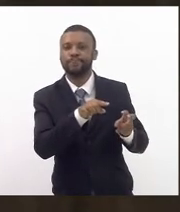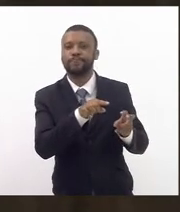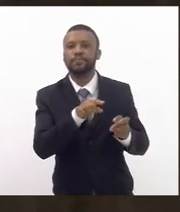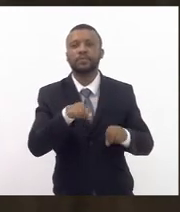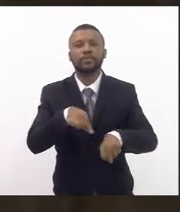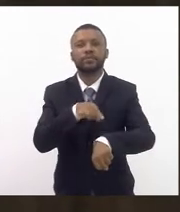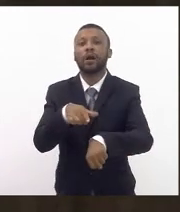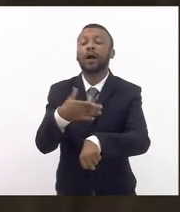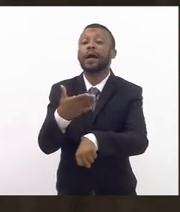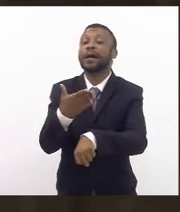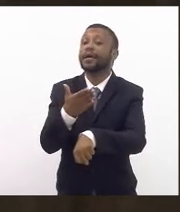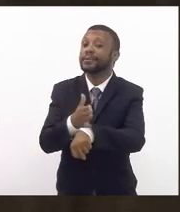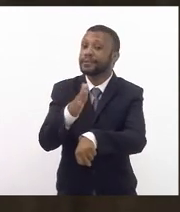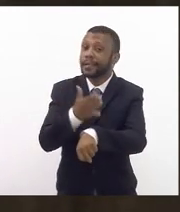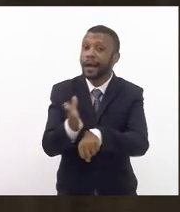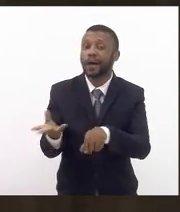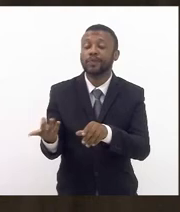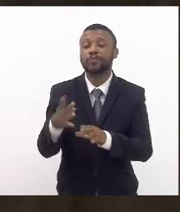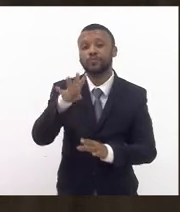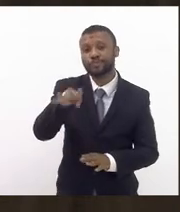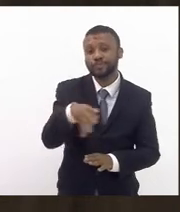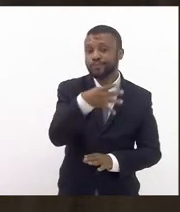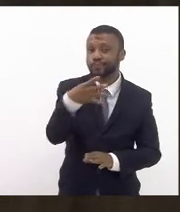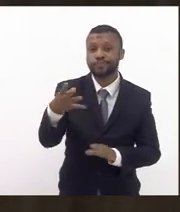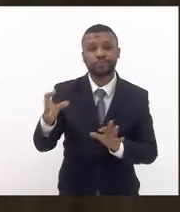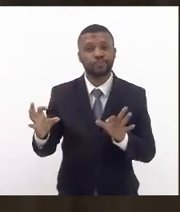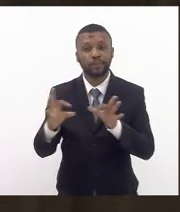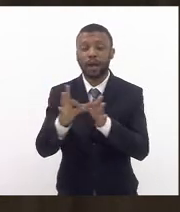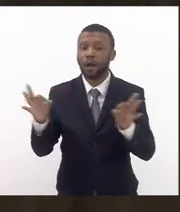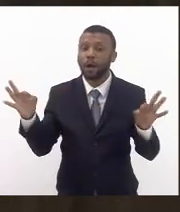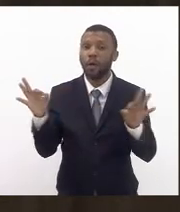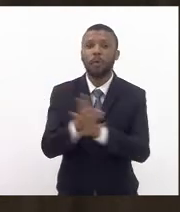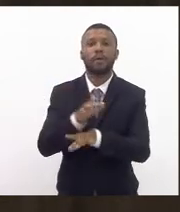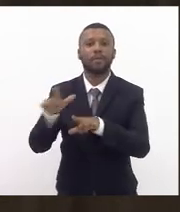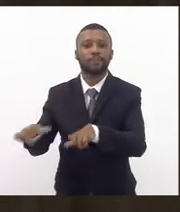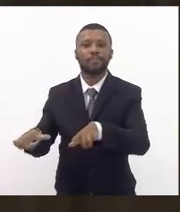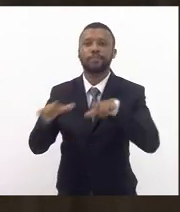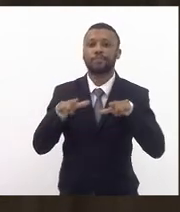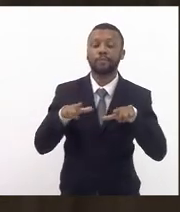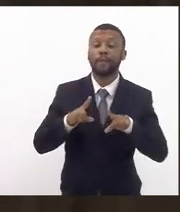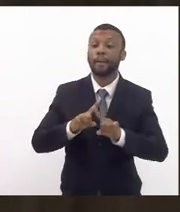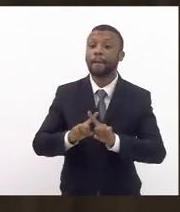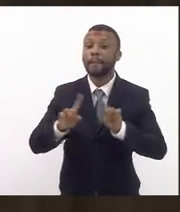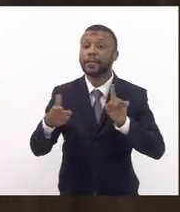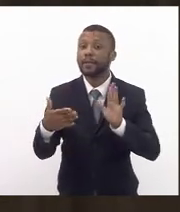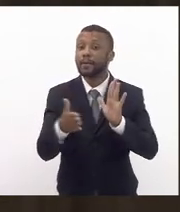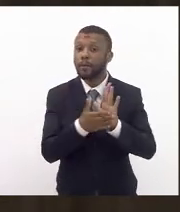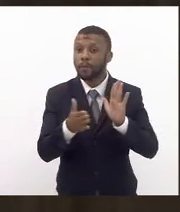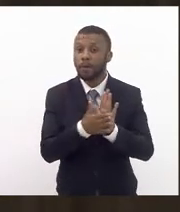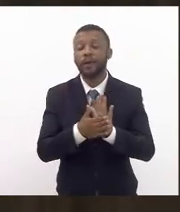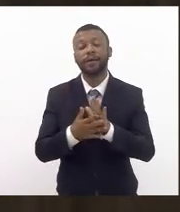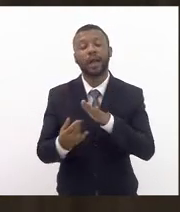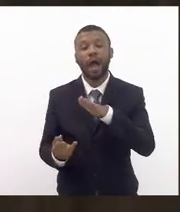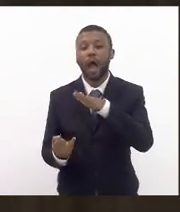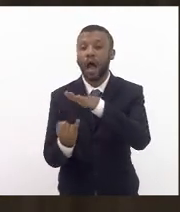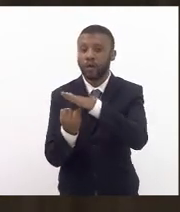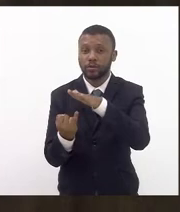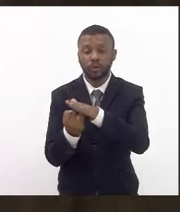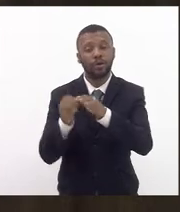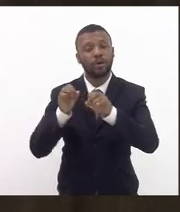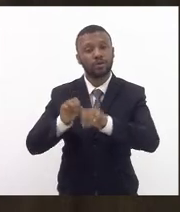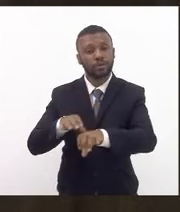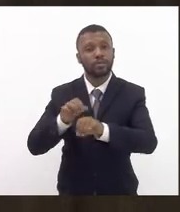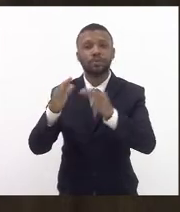chamado estágio curricular para completar, para integralizar o currículo. Só que ele propõe que as instituições de ensino